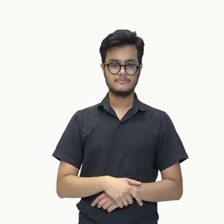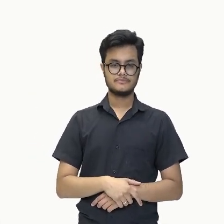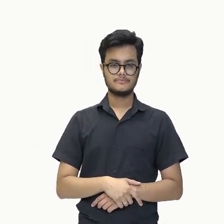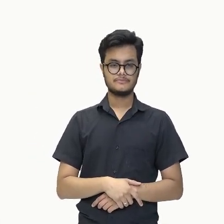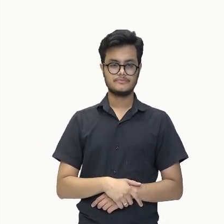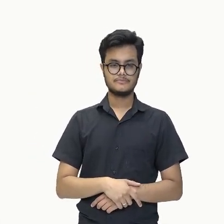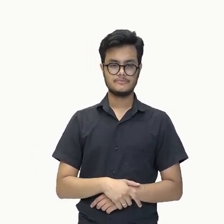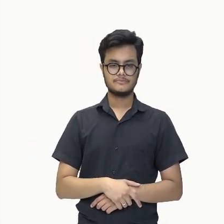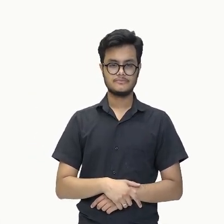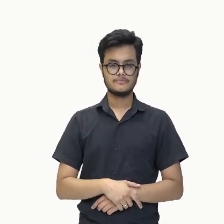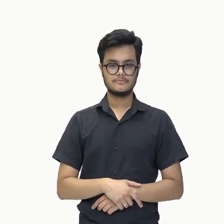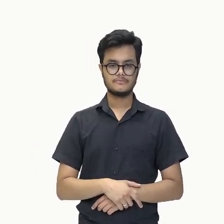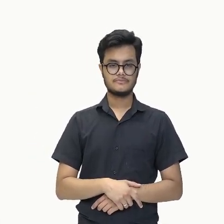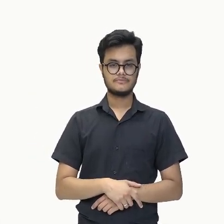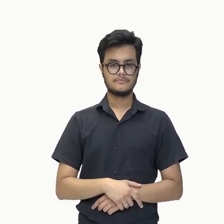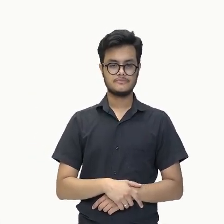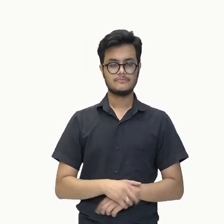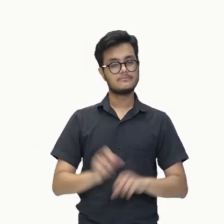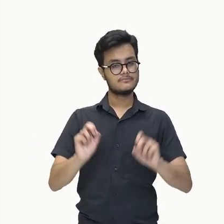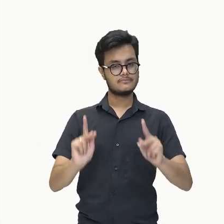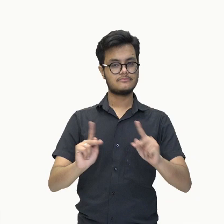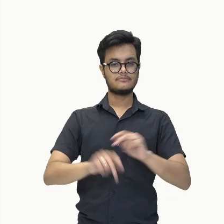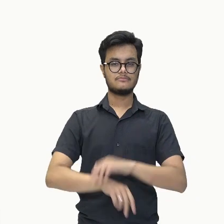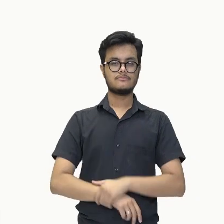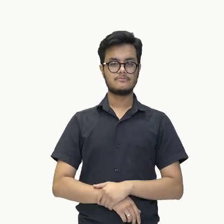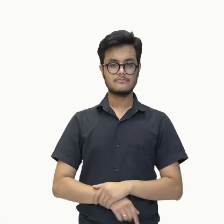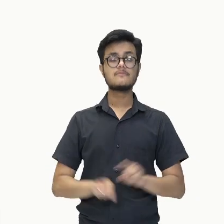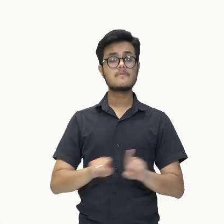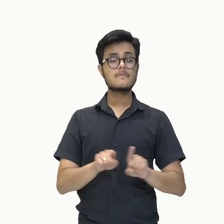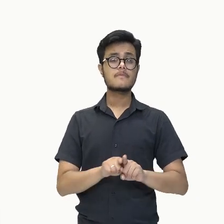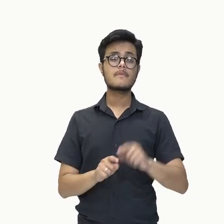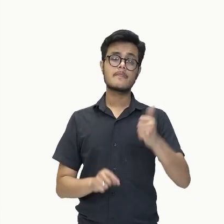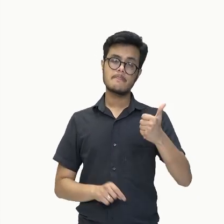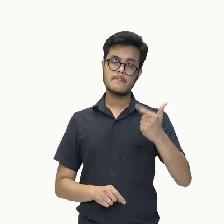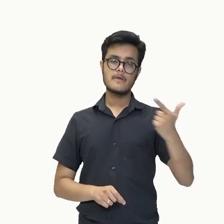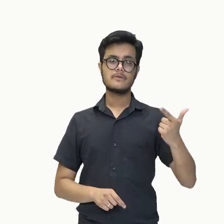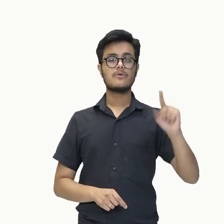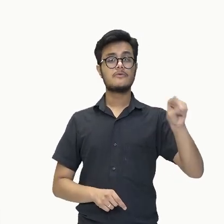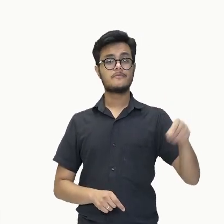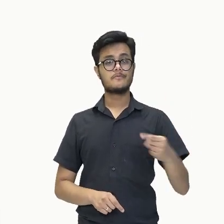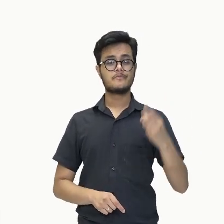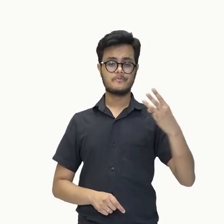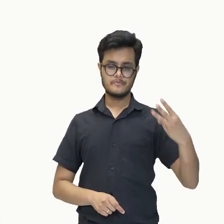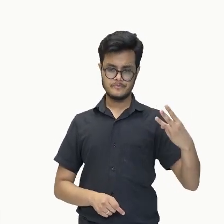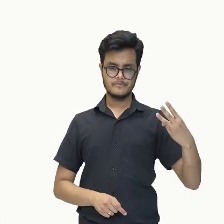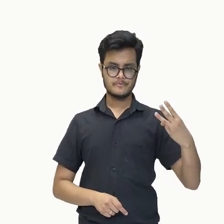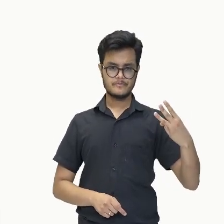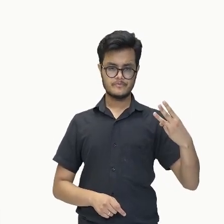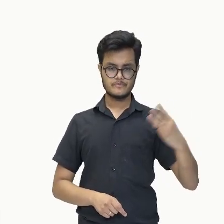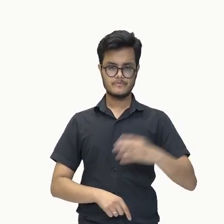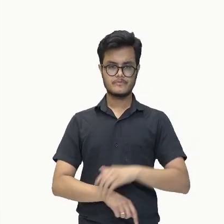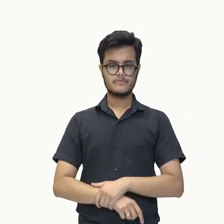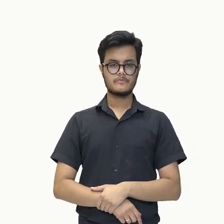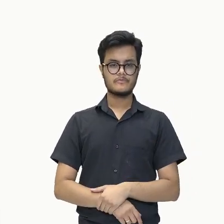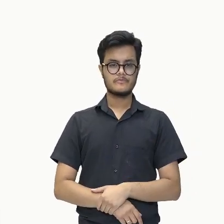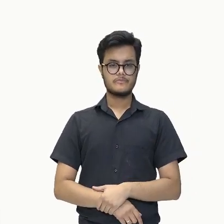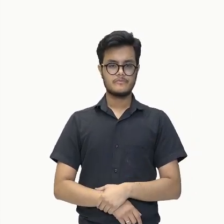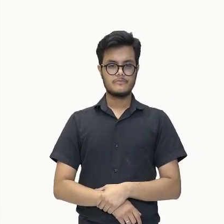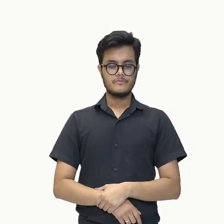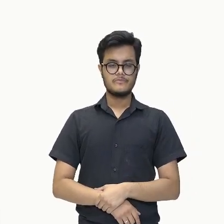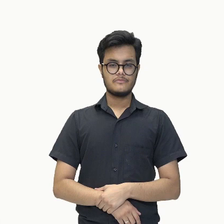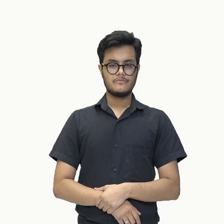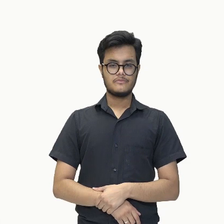0,093. Está aqui ele. O mesmo também acontece com o percentual